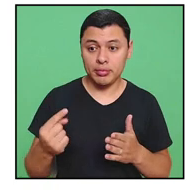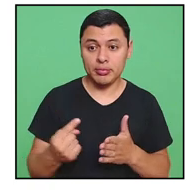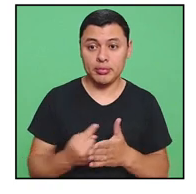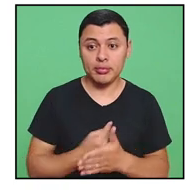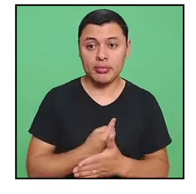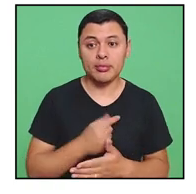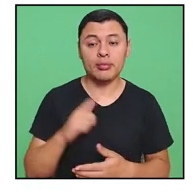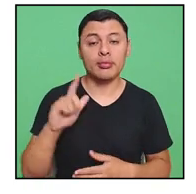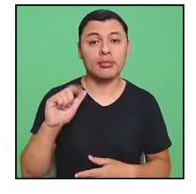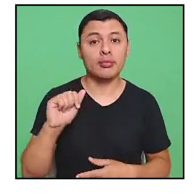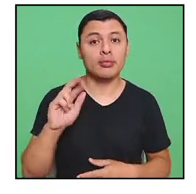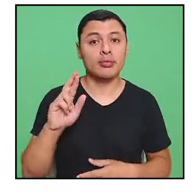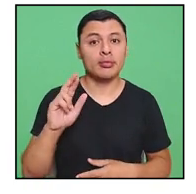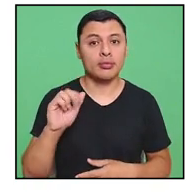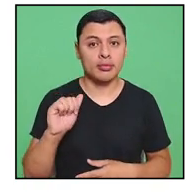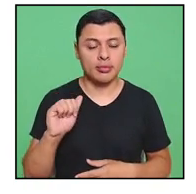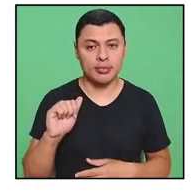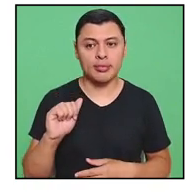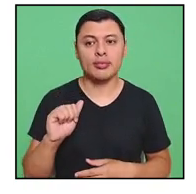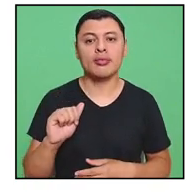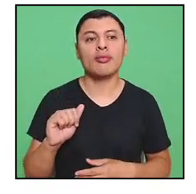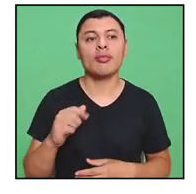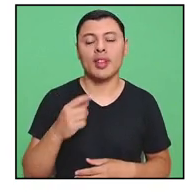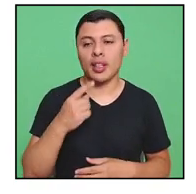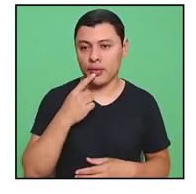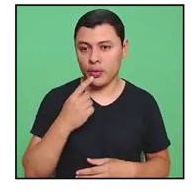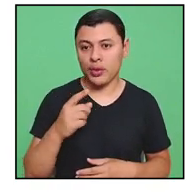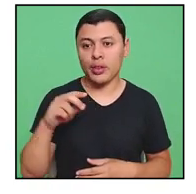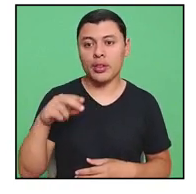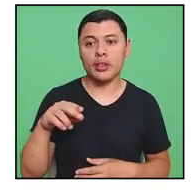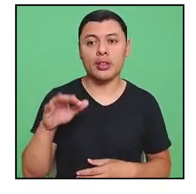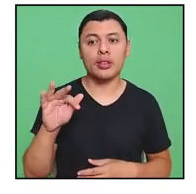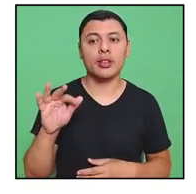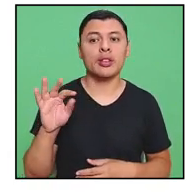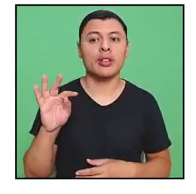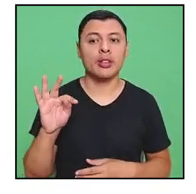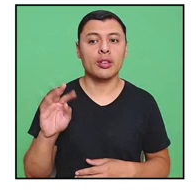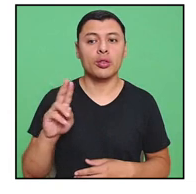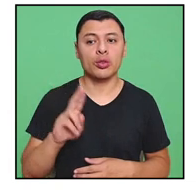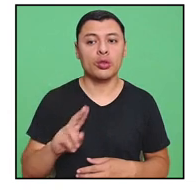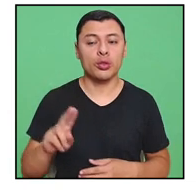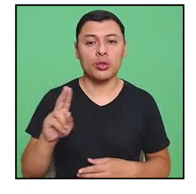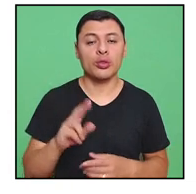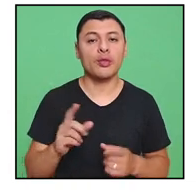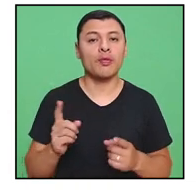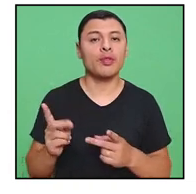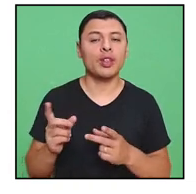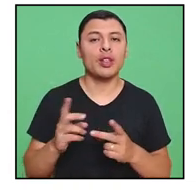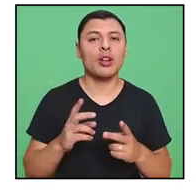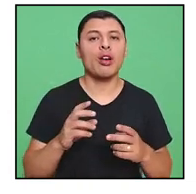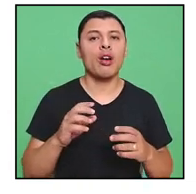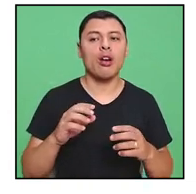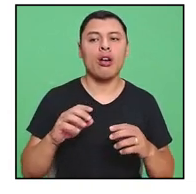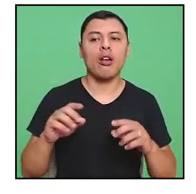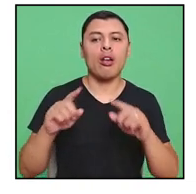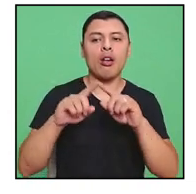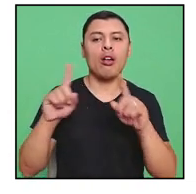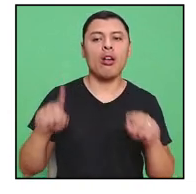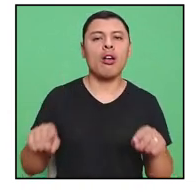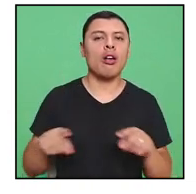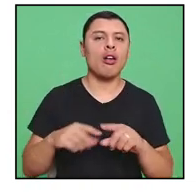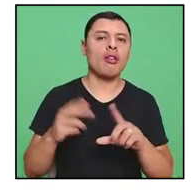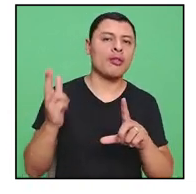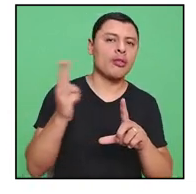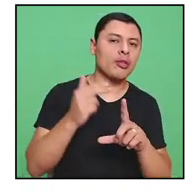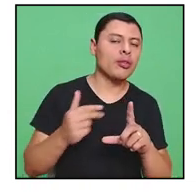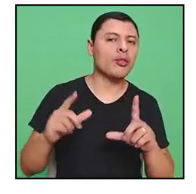Lima Pedro. Ela fala aí sobre o NFT usado para venda de obras físicas mais tradicionais, tipo pintura e fotografia,